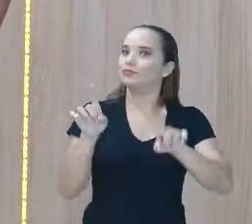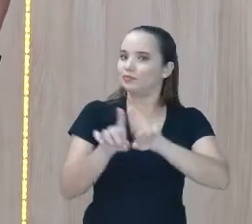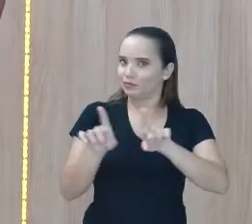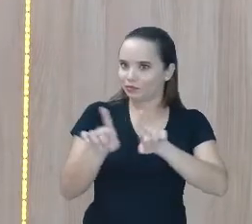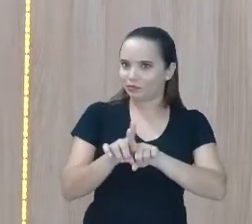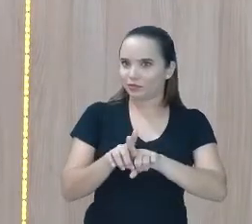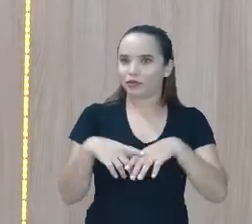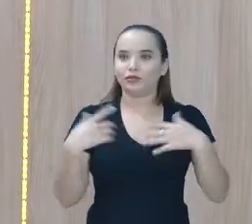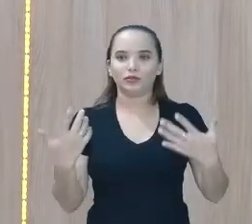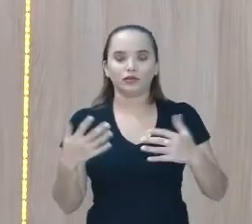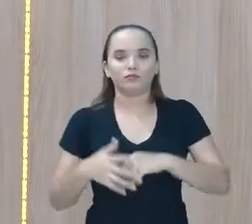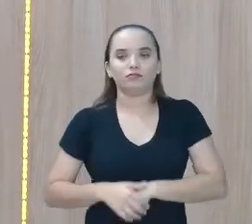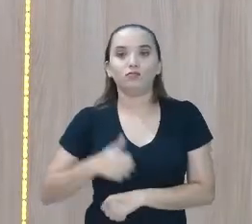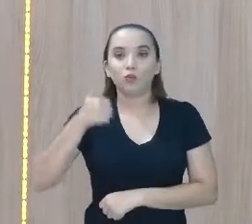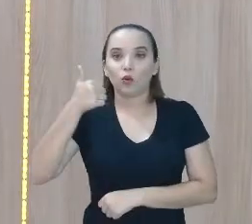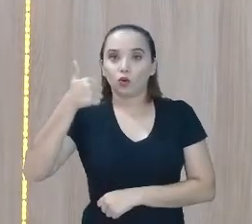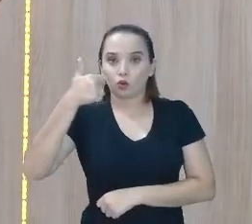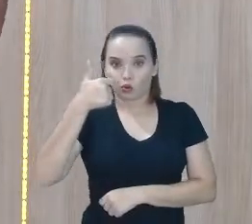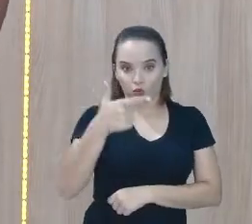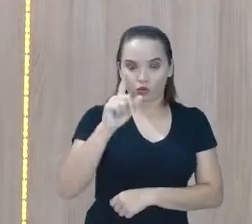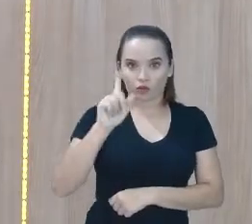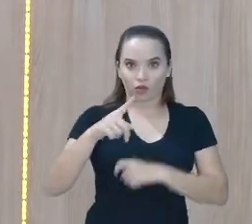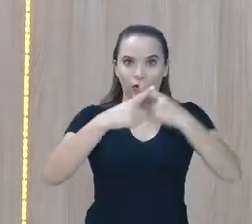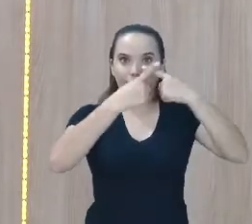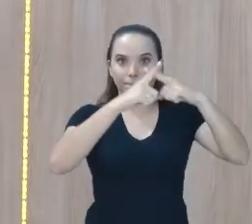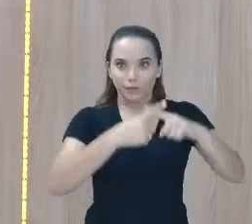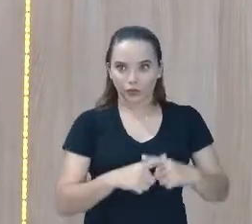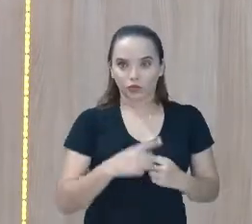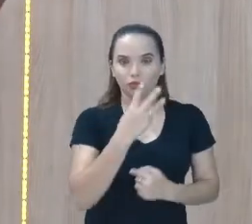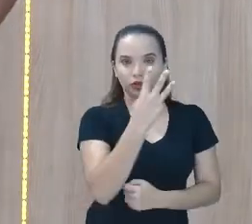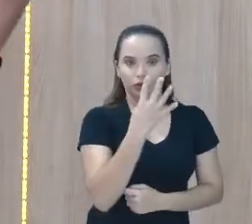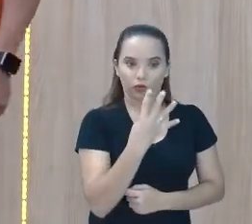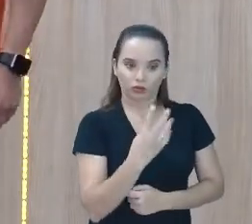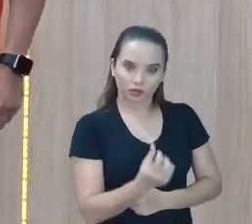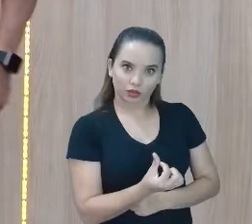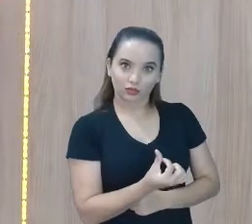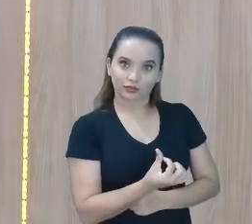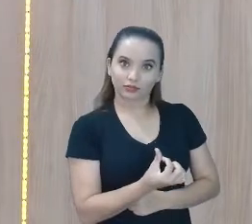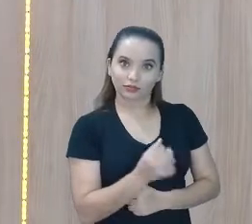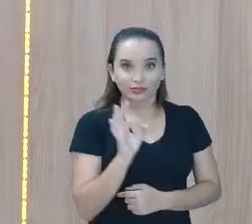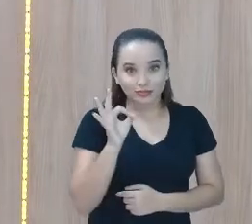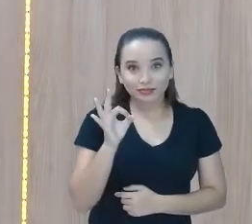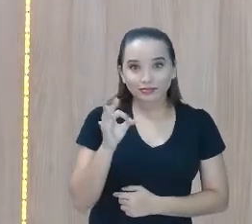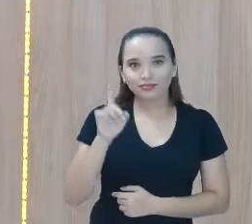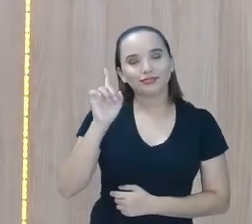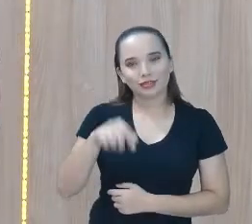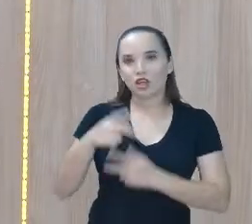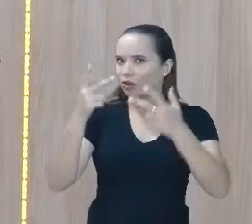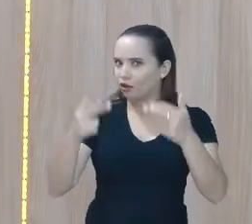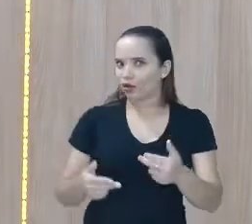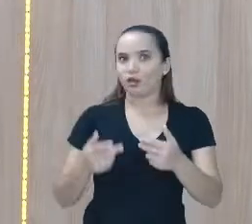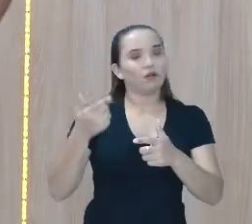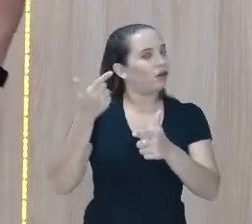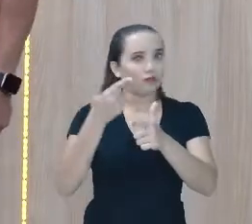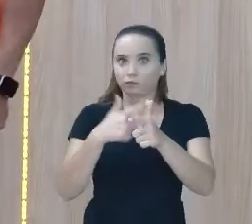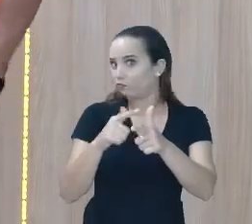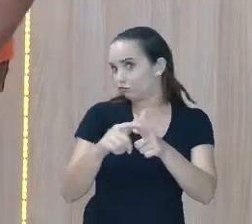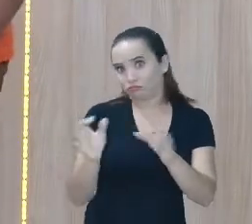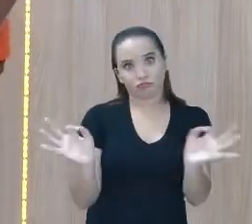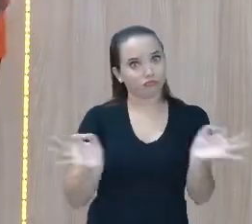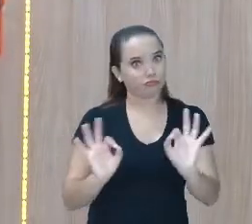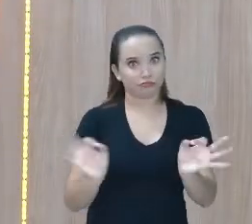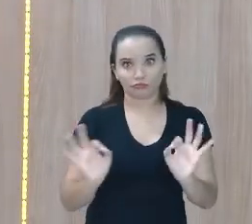6. Então 12, ele é múltiplo desses três valores aqui, certo? Ao mesmo tempo e não tem problema